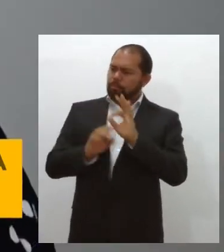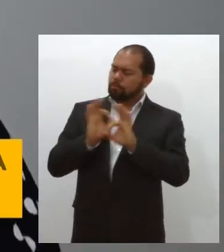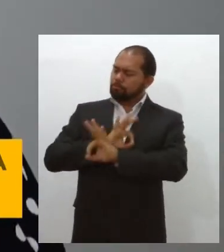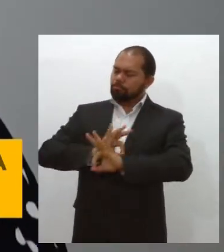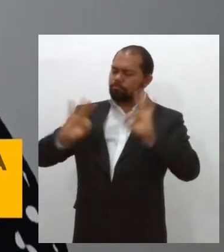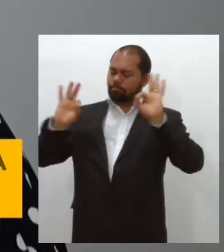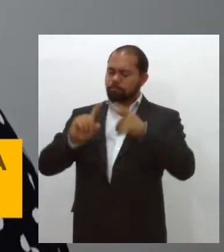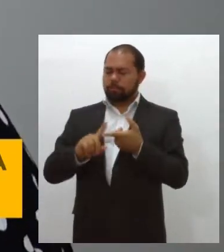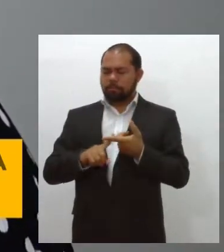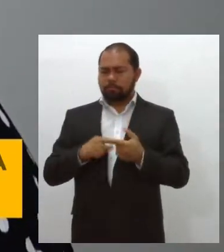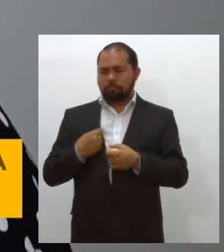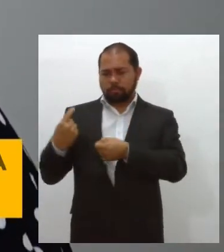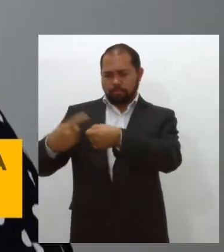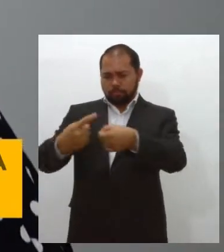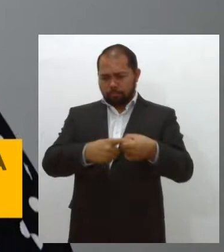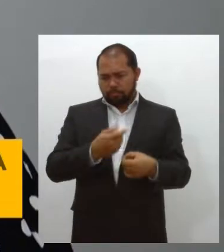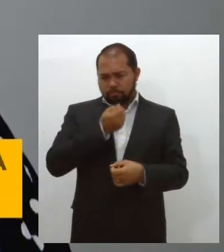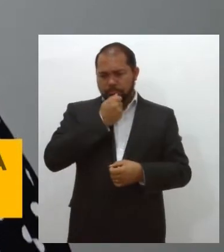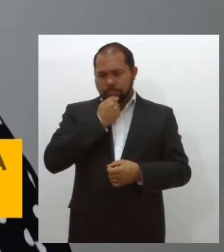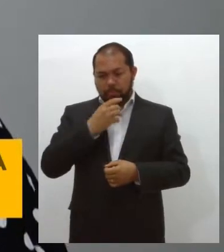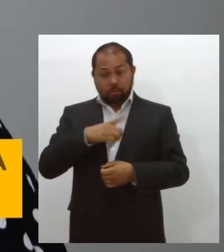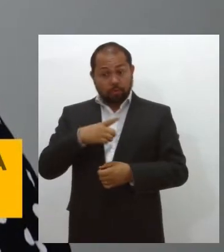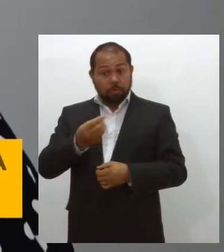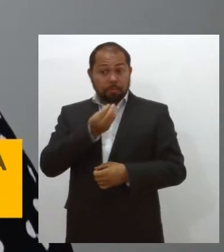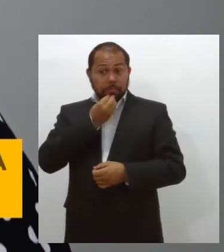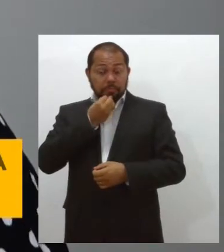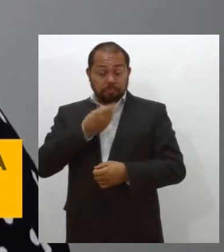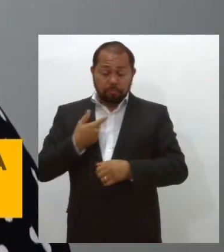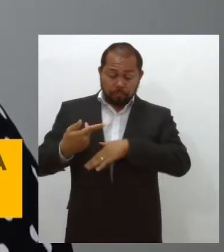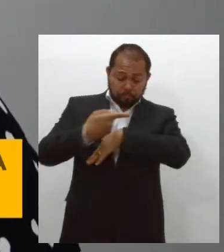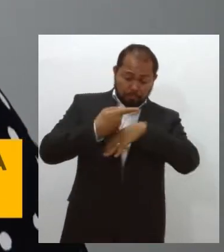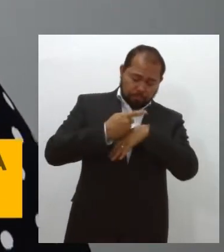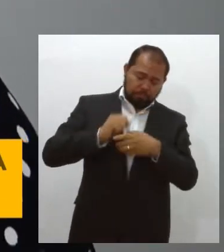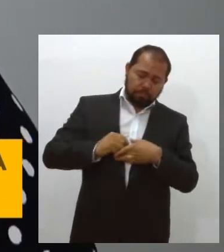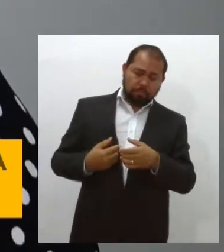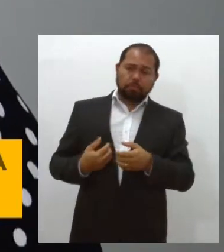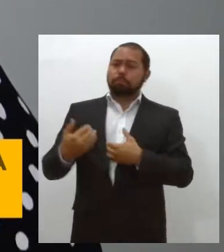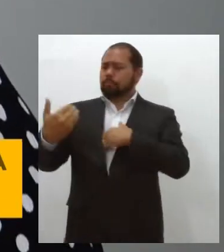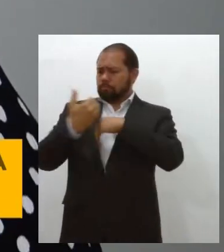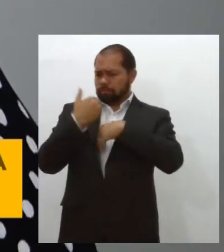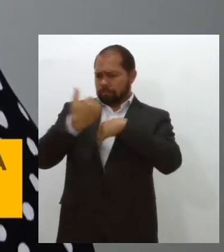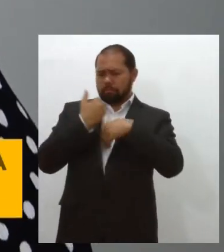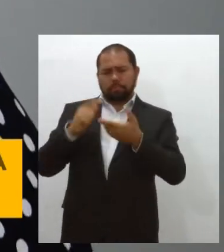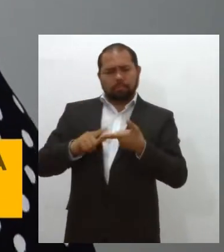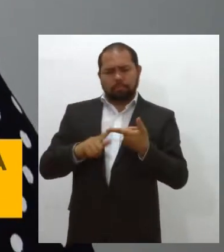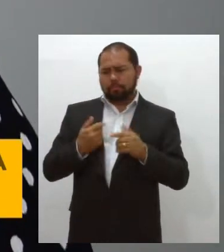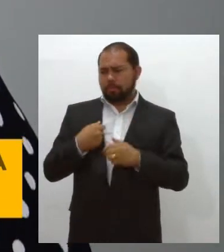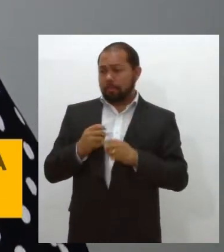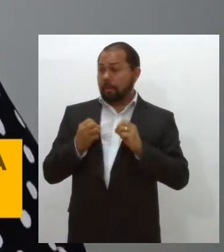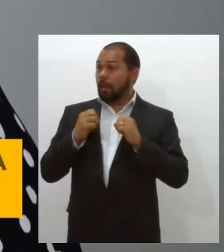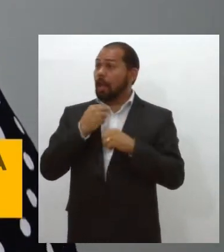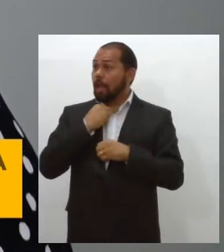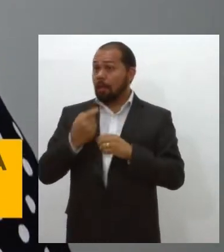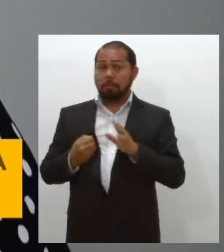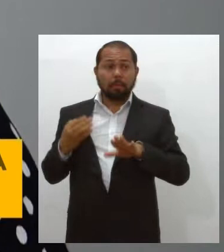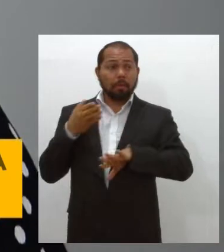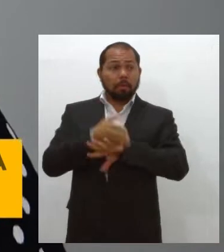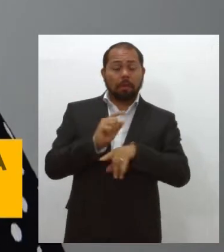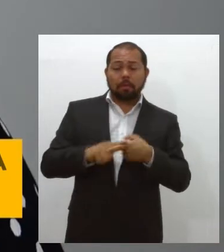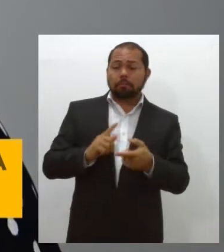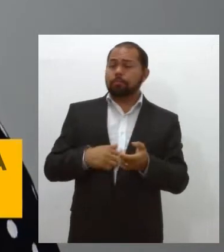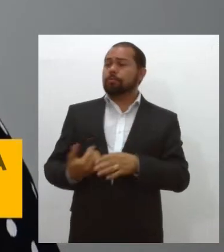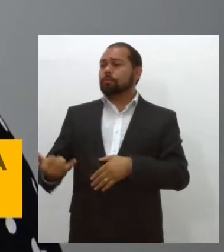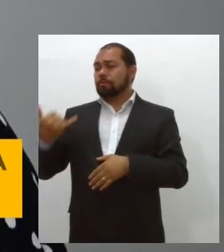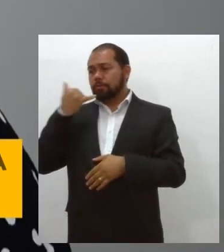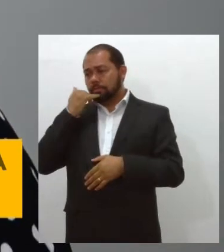Os municípios que ainda não tiveram a oportunidade de nos procurar, nos procure. Se vocês não puderem vir até a Escola do